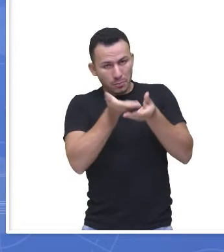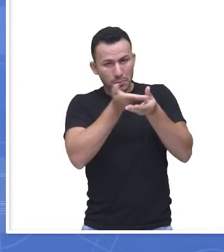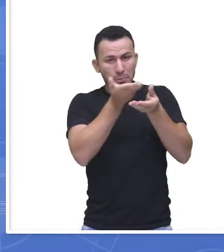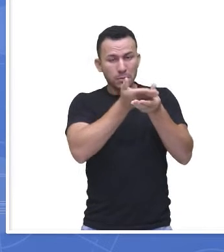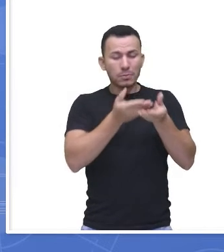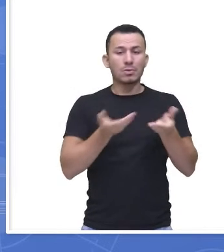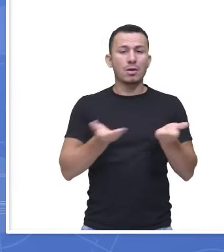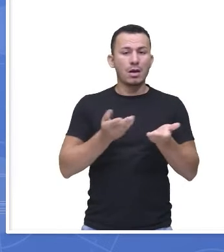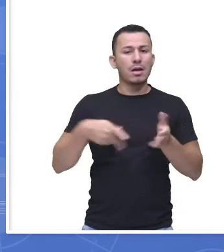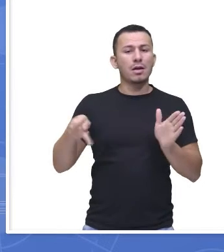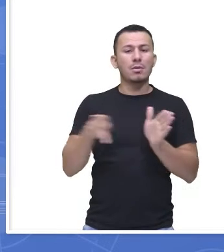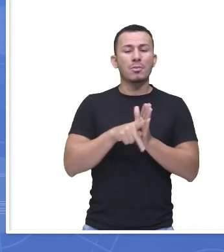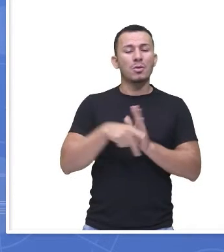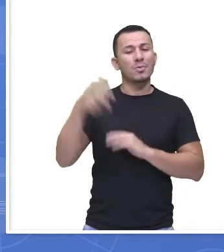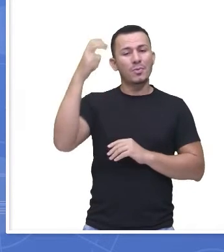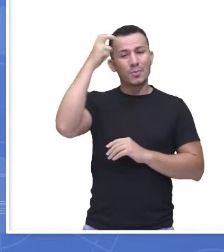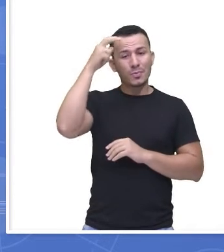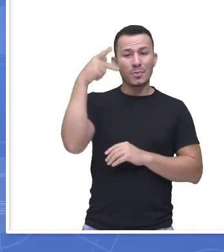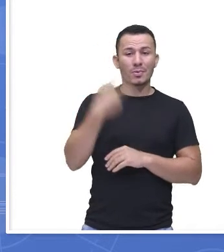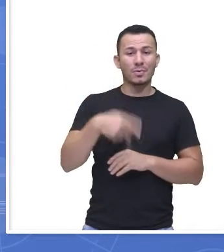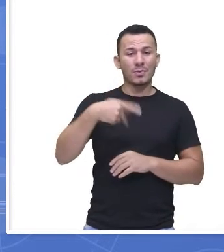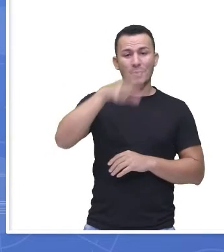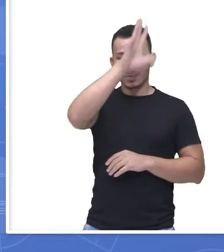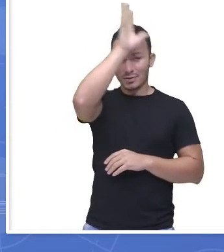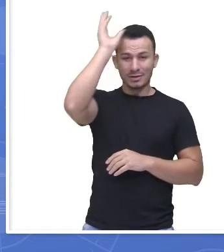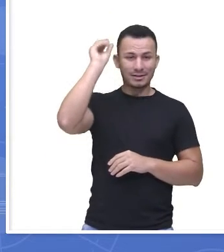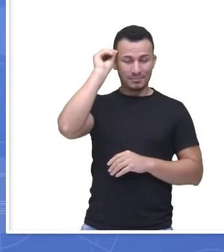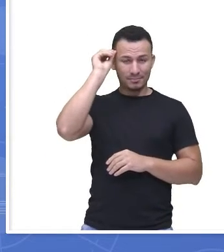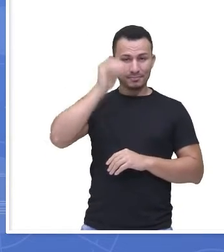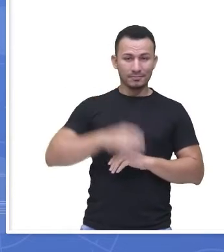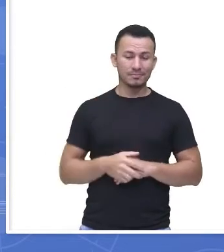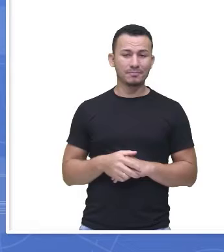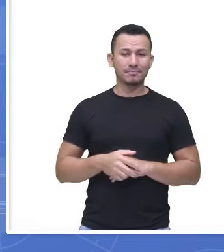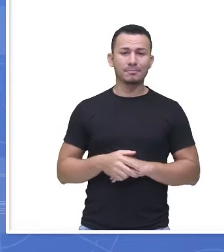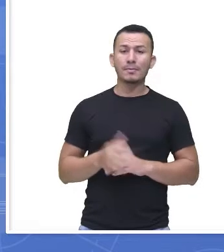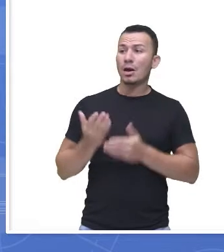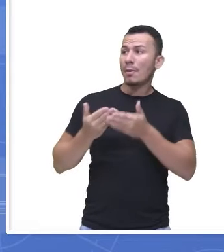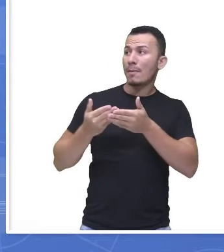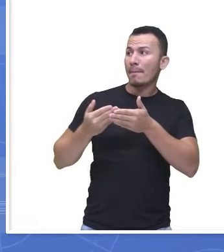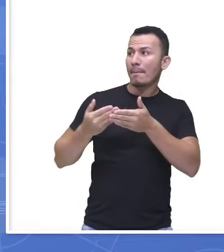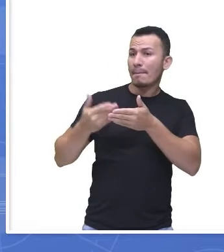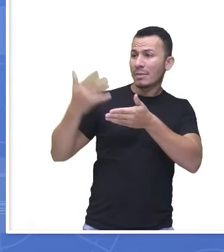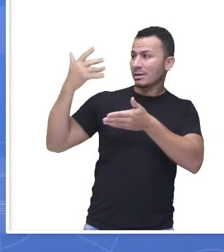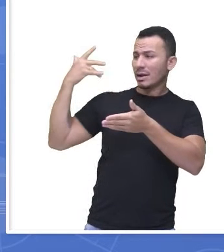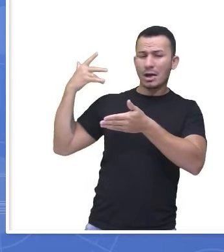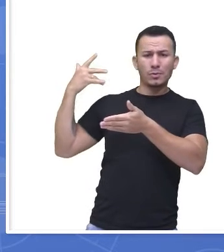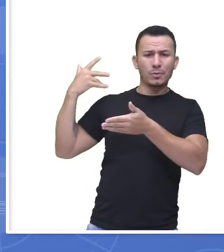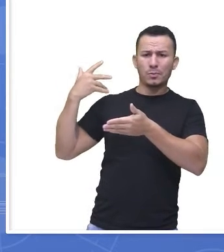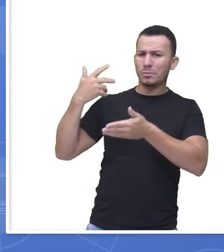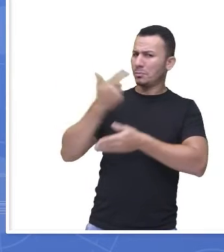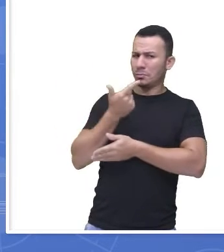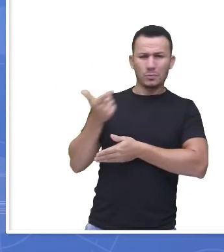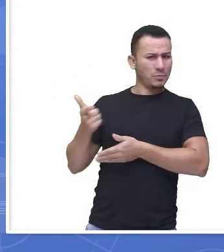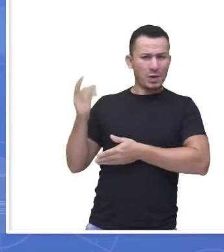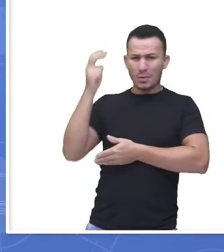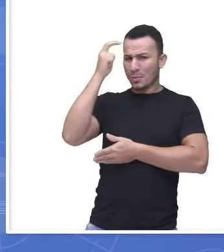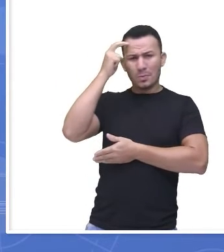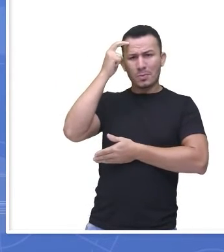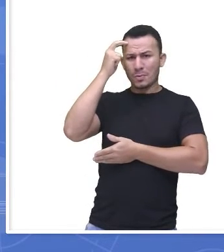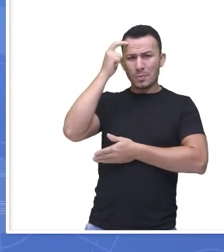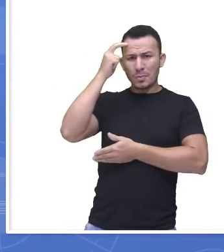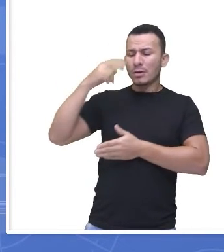tipicamente amazonense. Isso não existia há alguns anos atrás, mas o advento